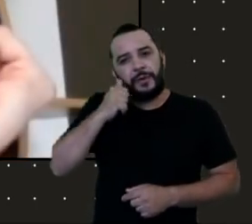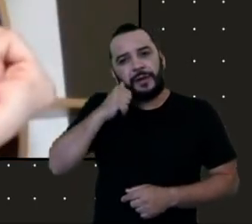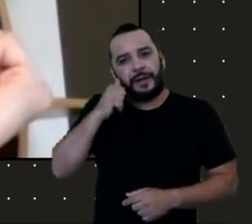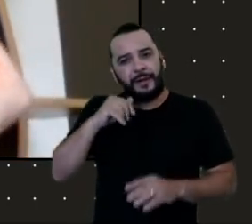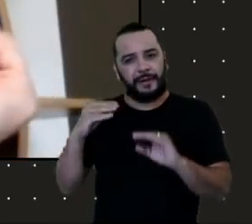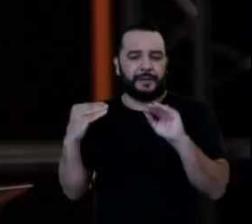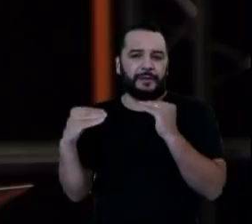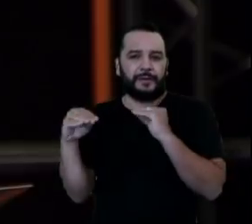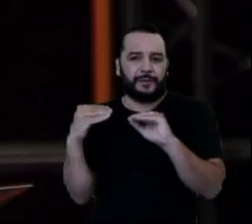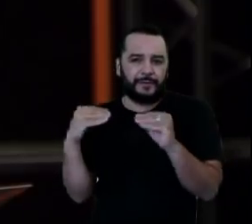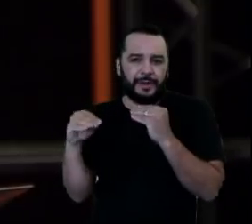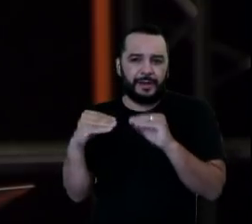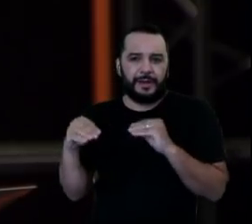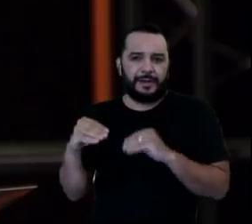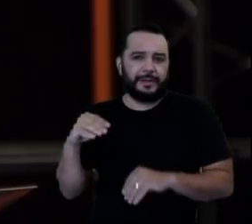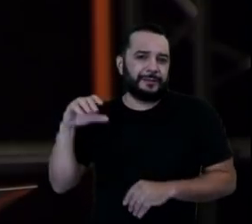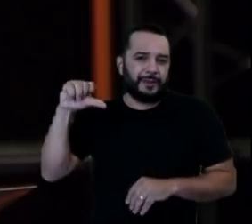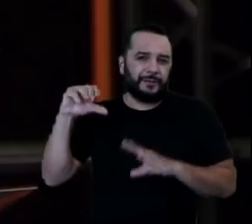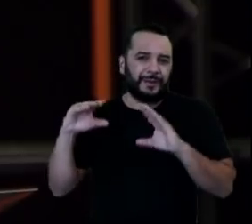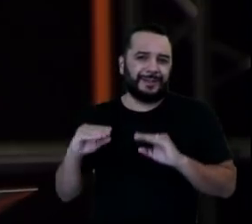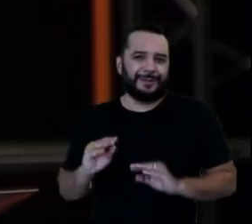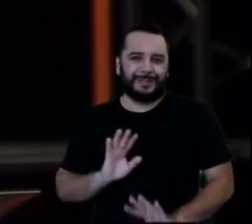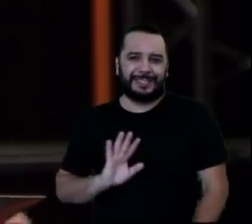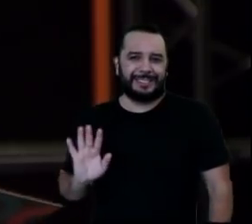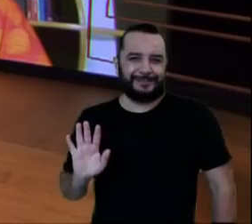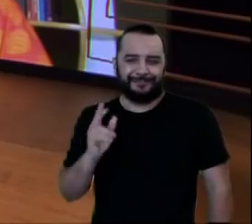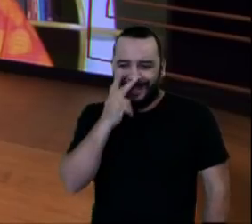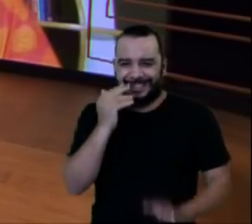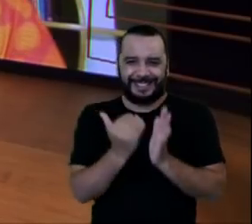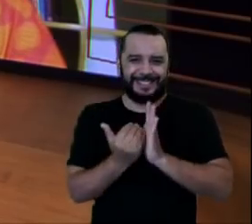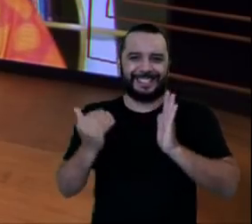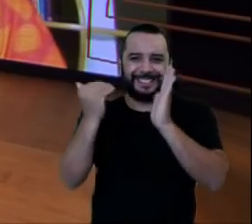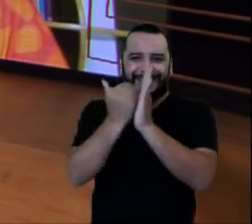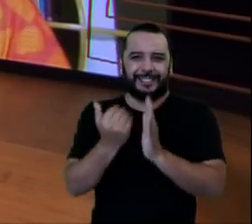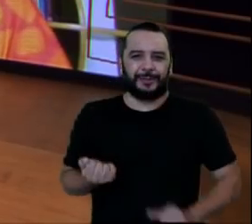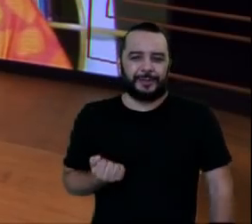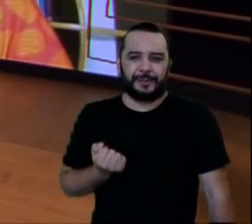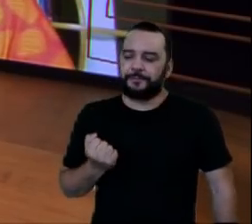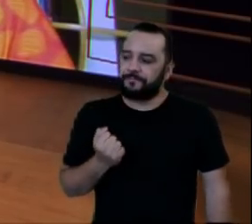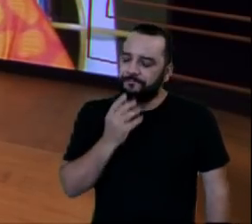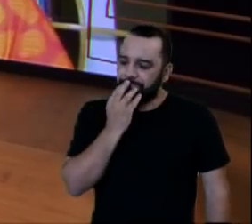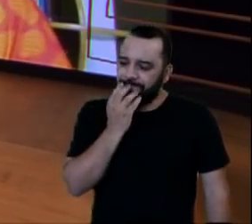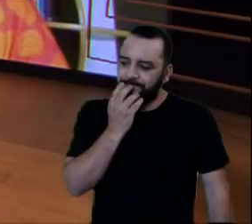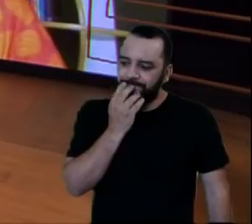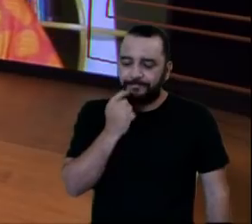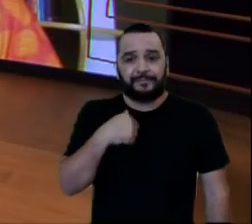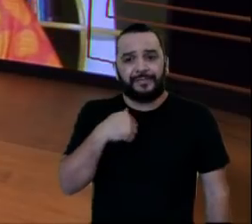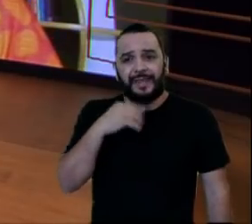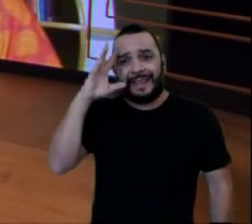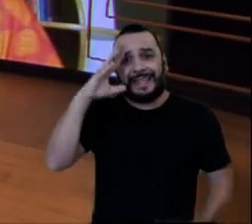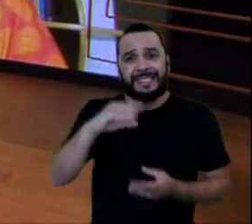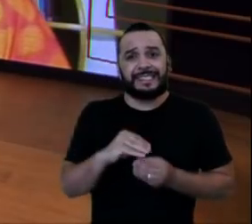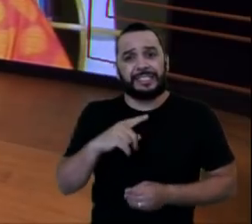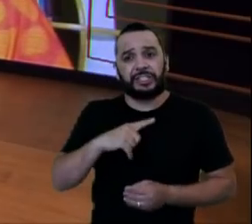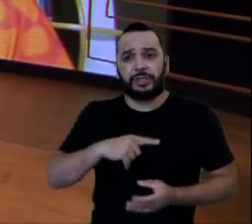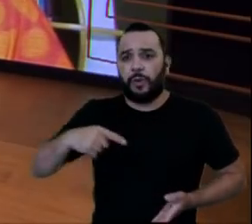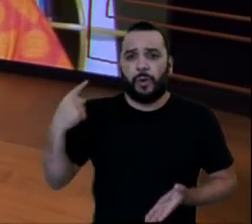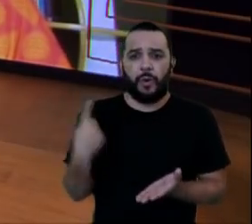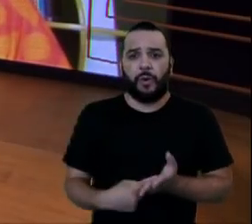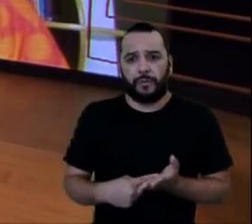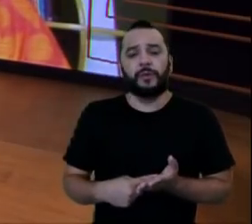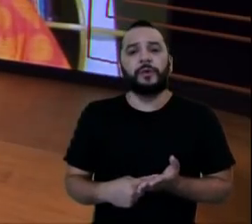só um trabalho vocal, então tinha algumas ousadias musicais que talvez fossem um pouco